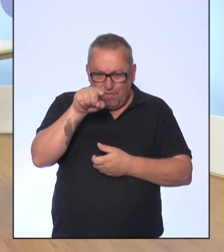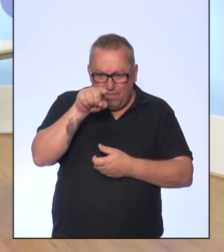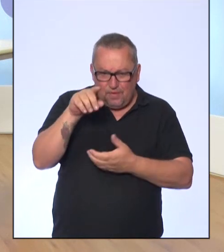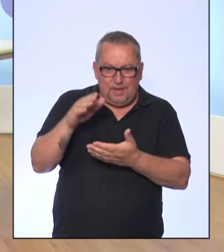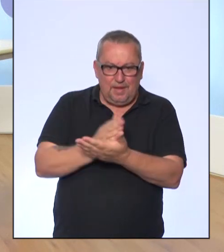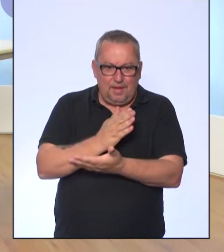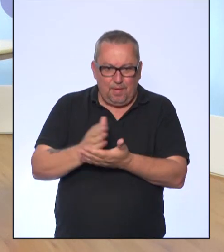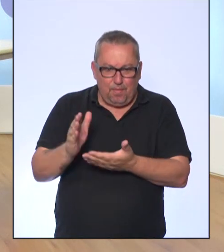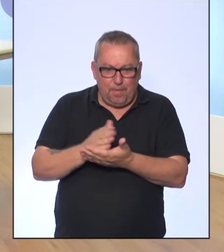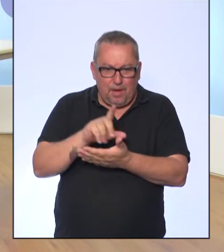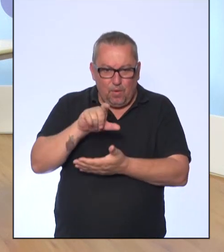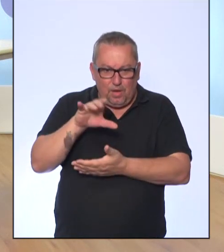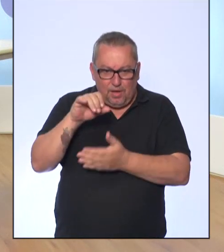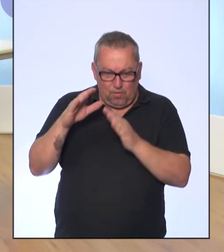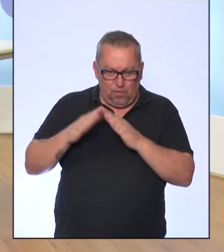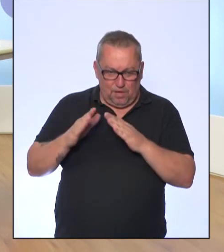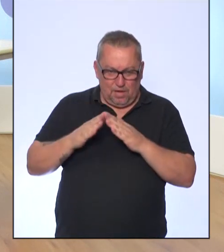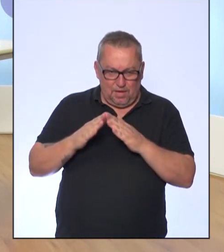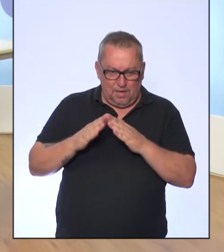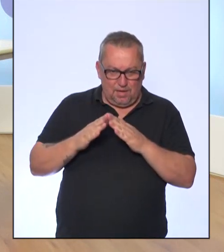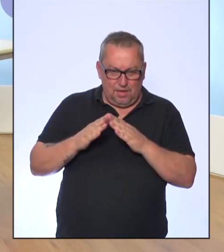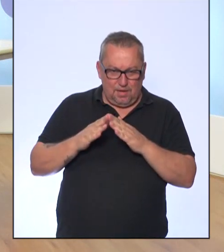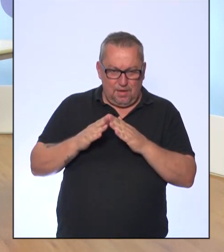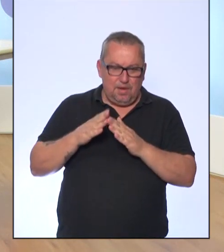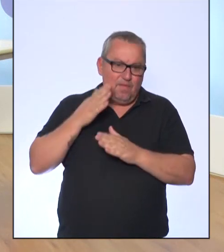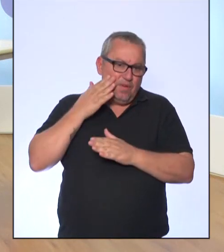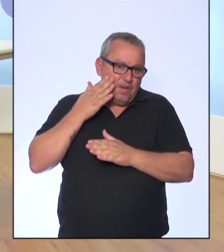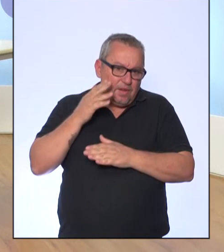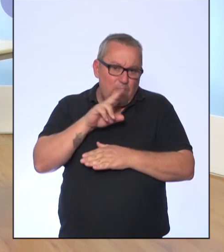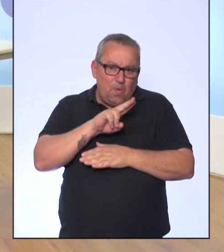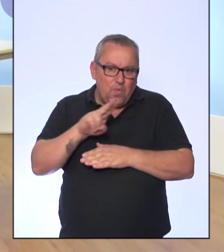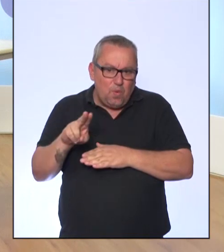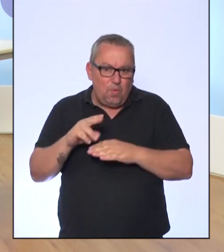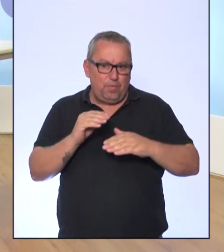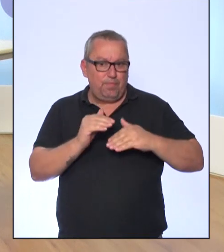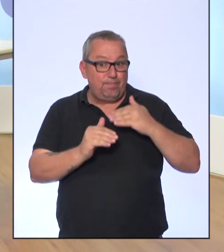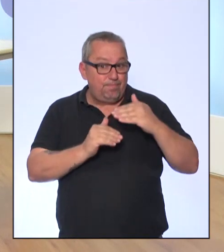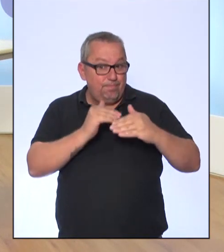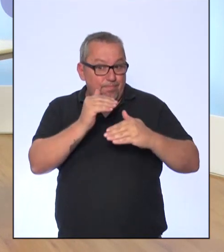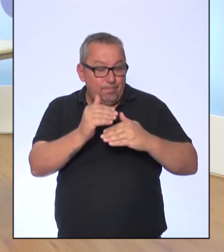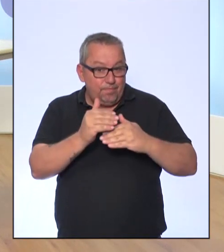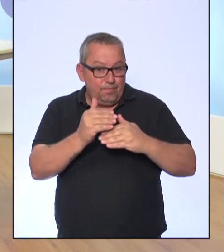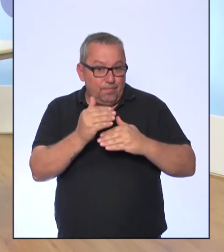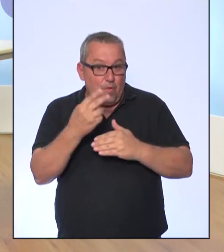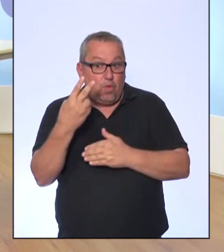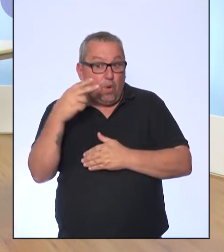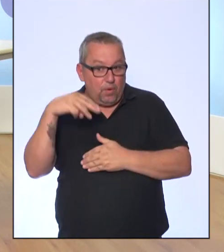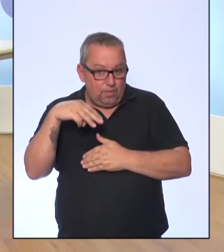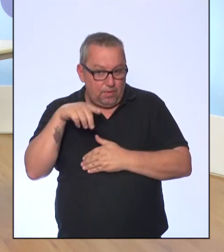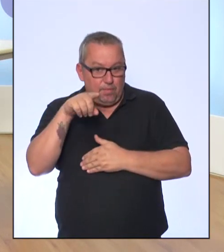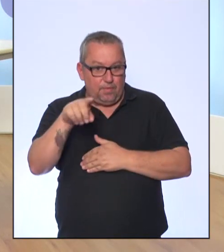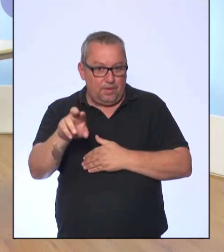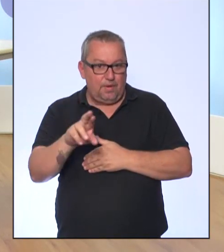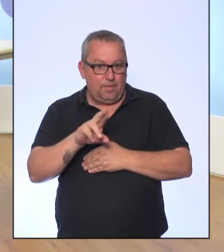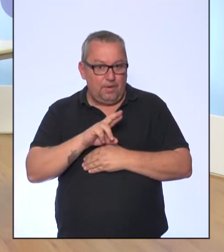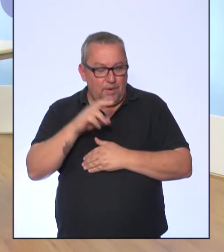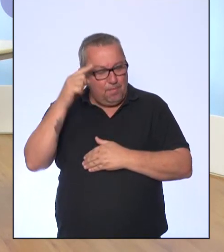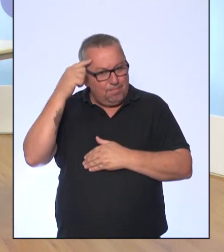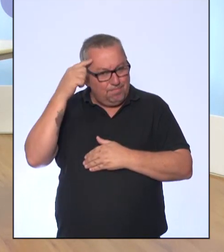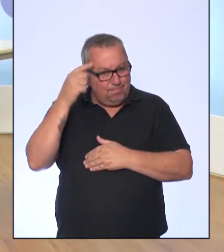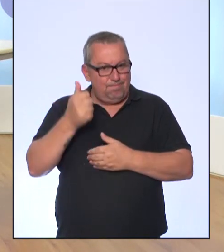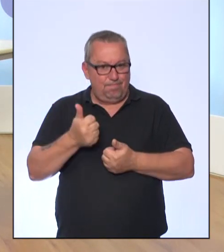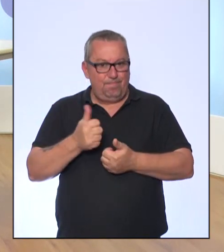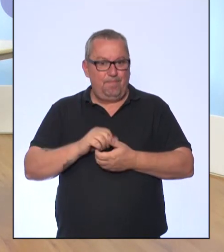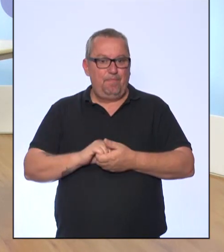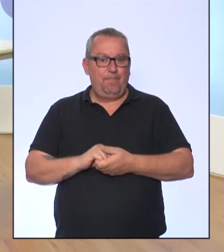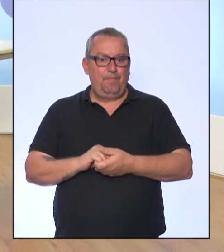em casa? E você sabe qual que é o nome desse processo? Vamos deixar mais uns 2 minutinhos para vocês refletirem e responderem